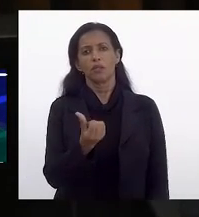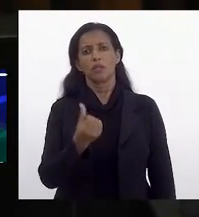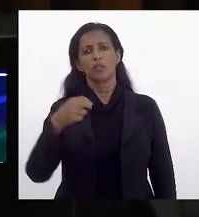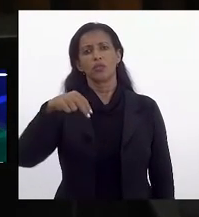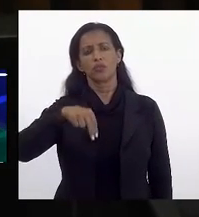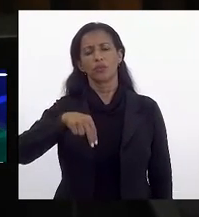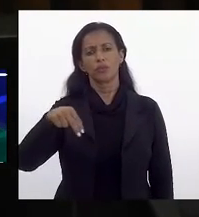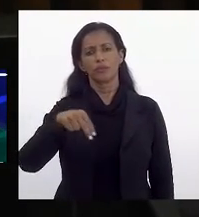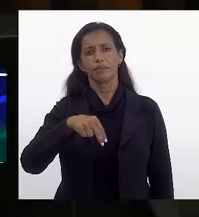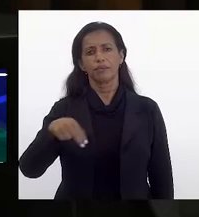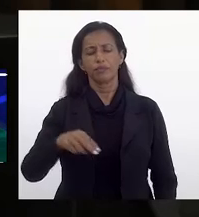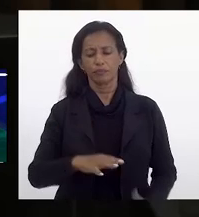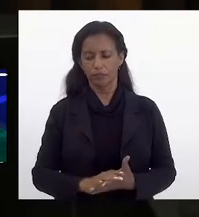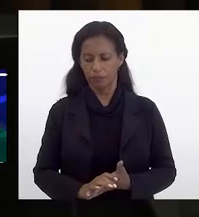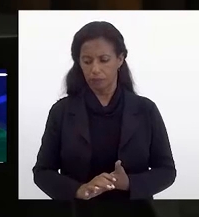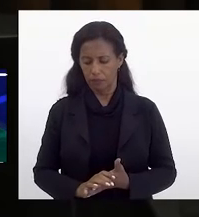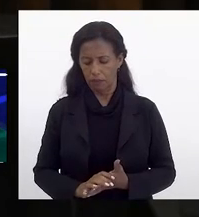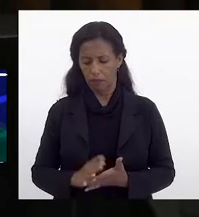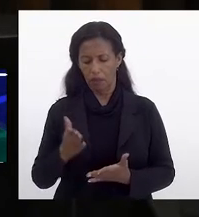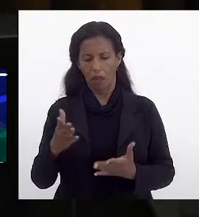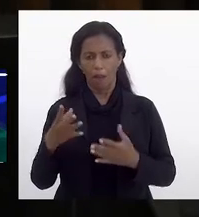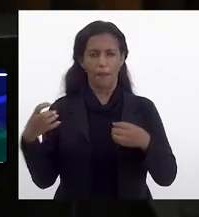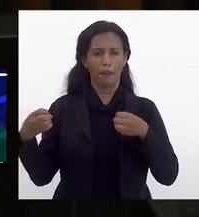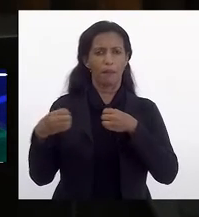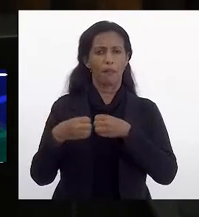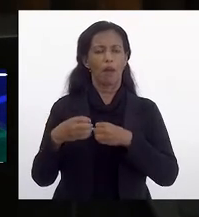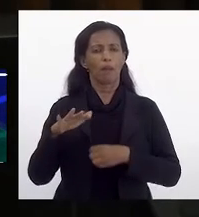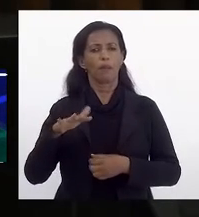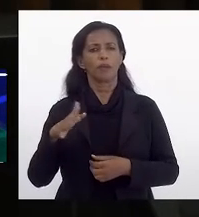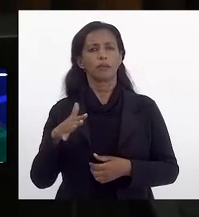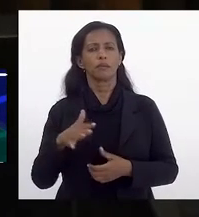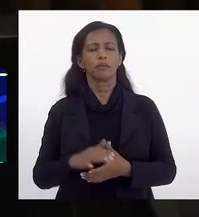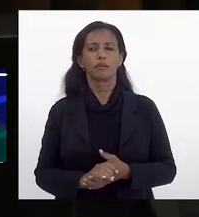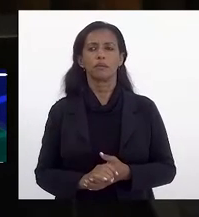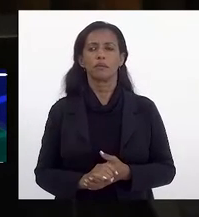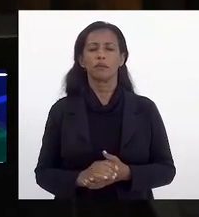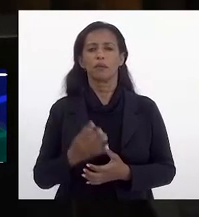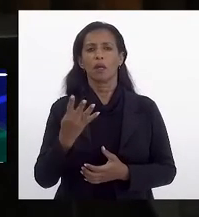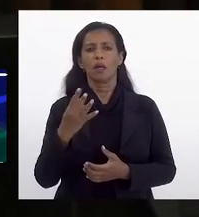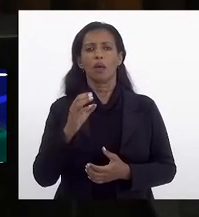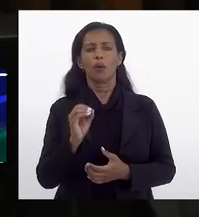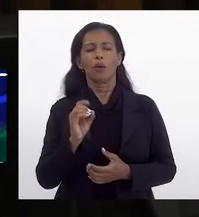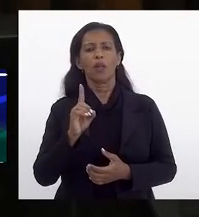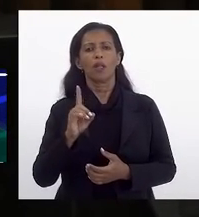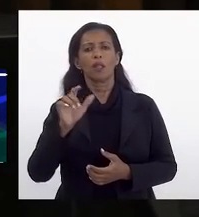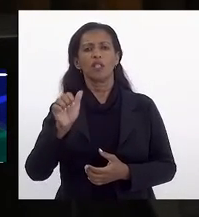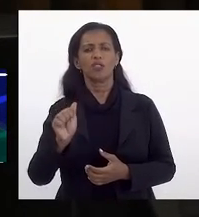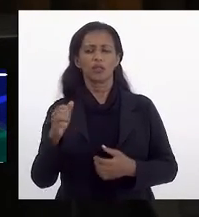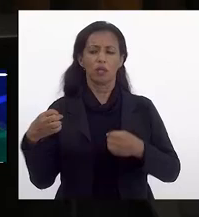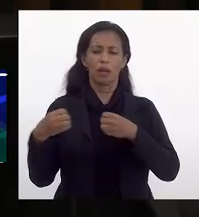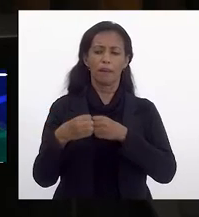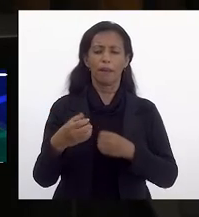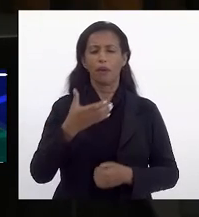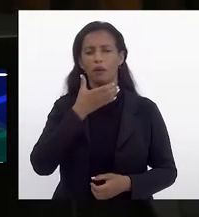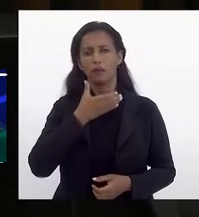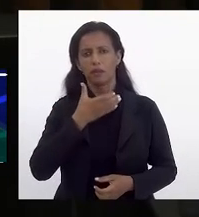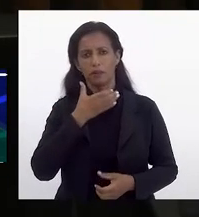novembro, estamos aproximadamente a 40 dias do Natal.